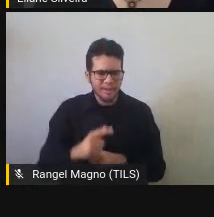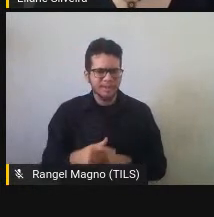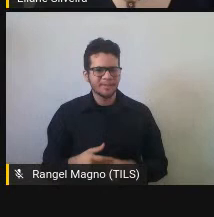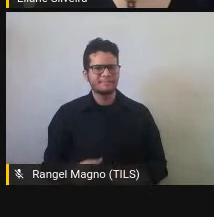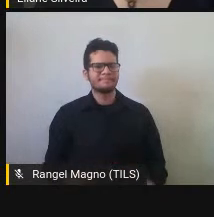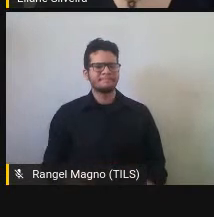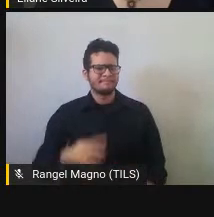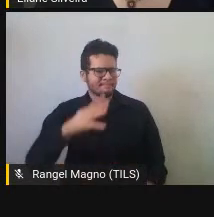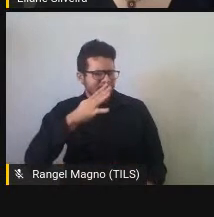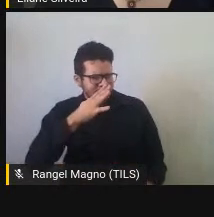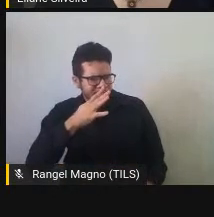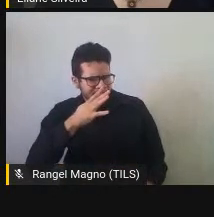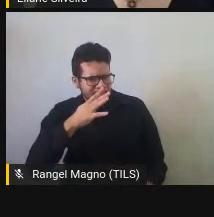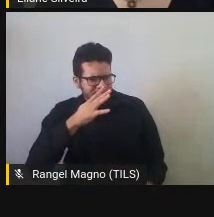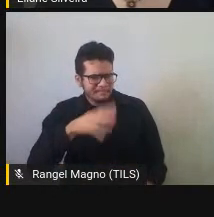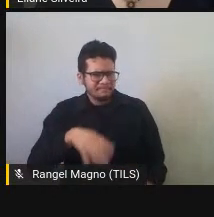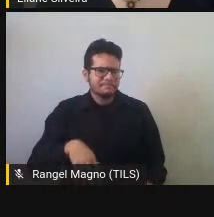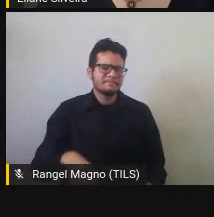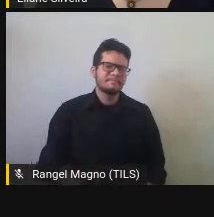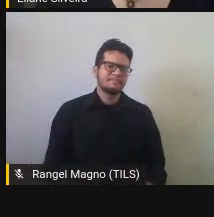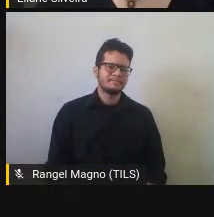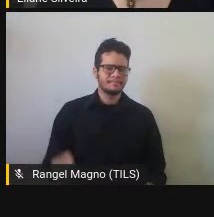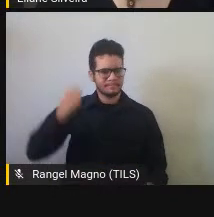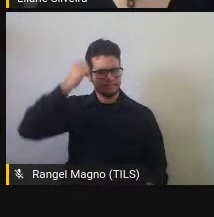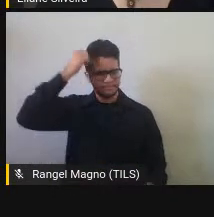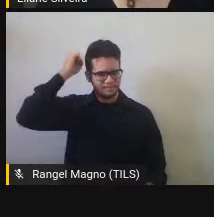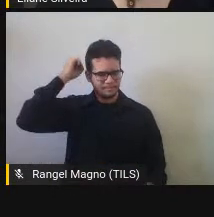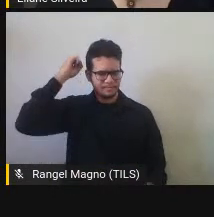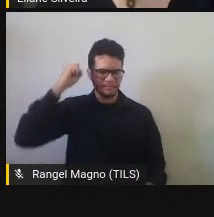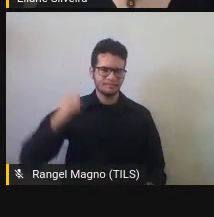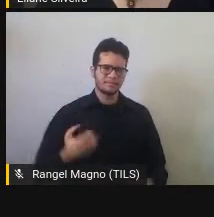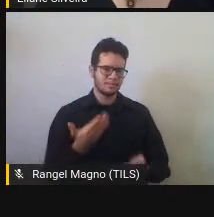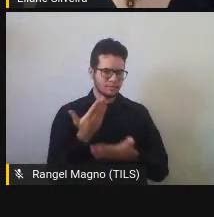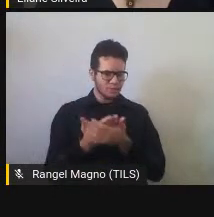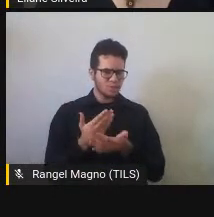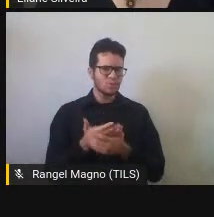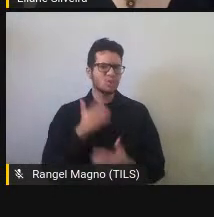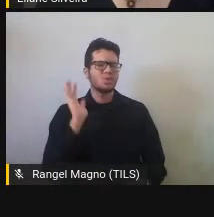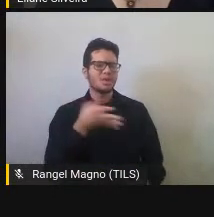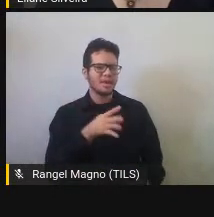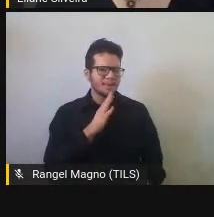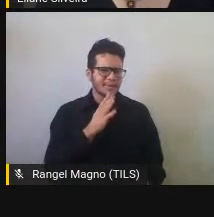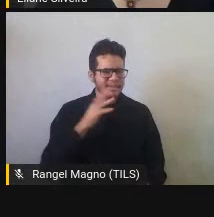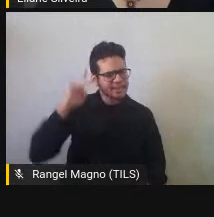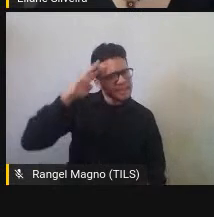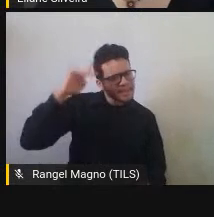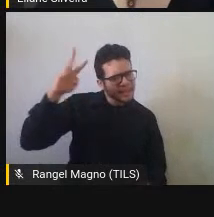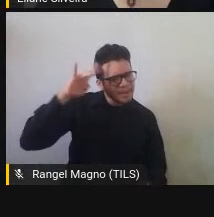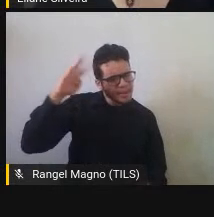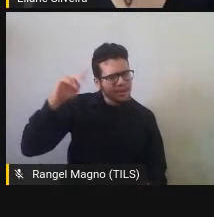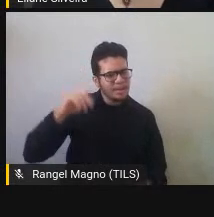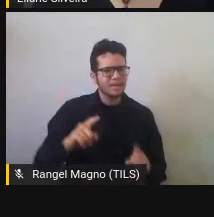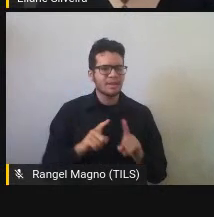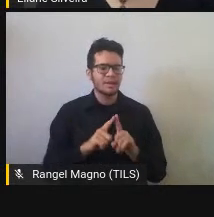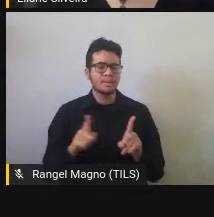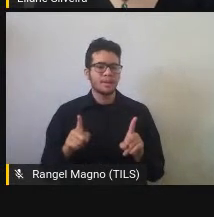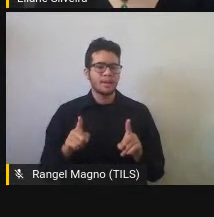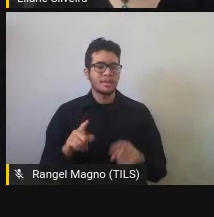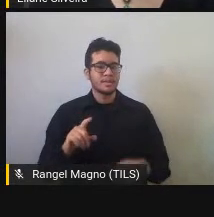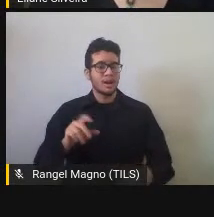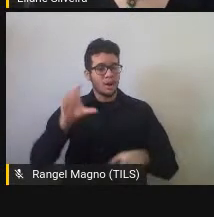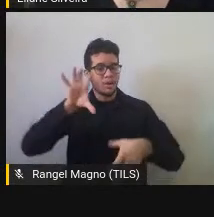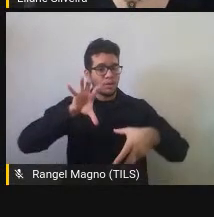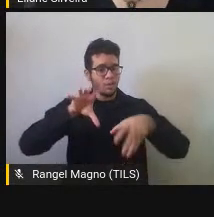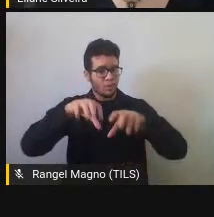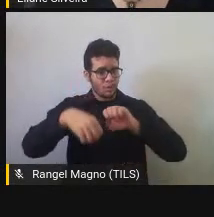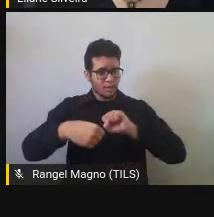escrevia e é dessa forma que a gente destaca essas duas características apontadas por Saussure na sua formação e nós alinhamos com